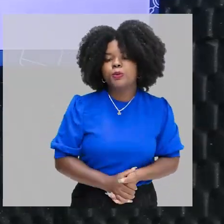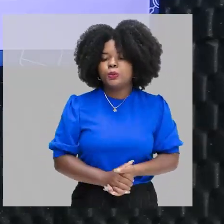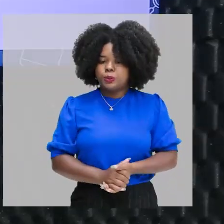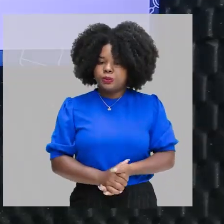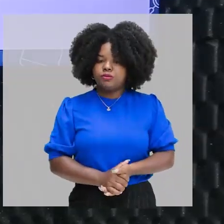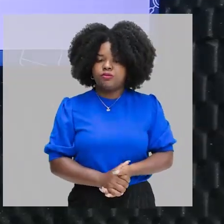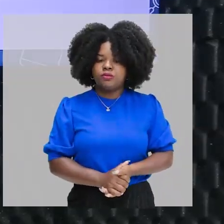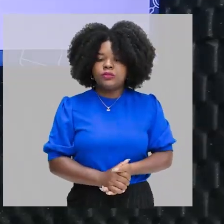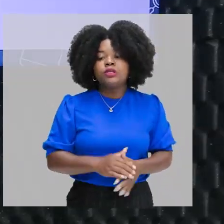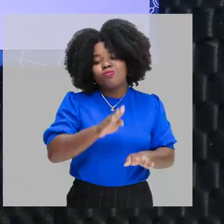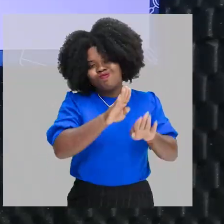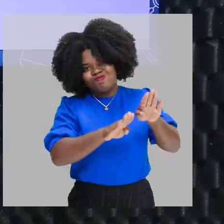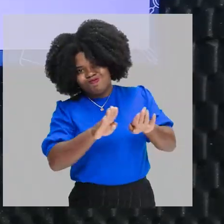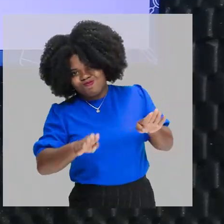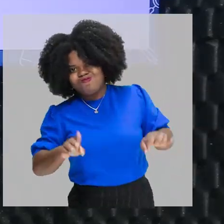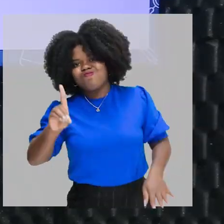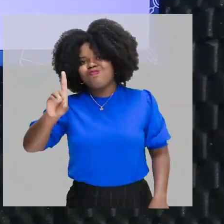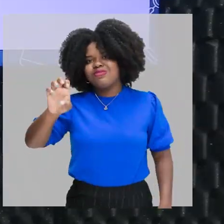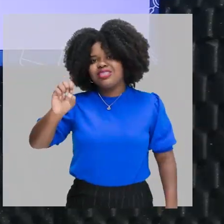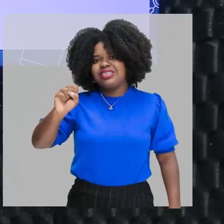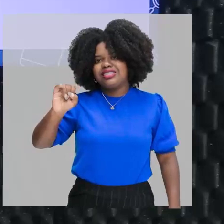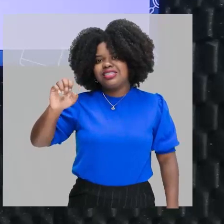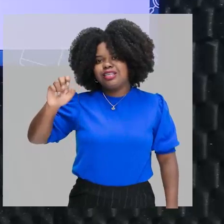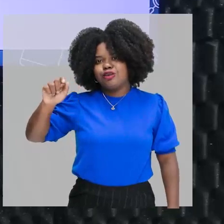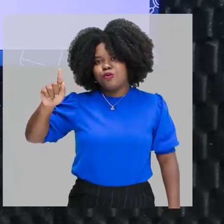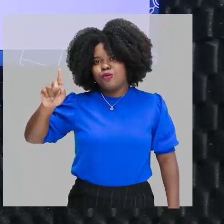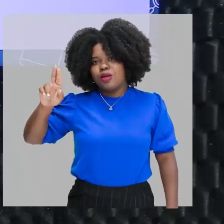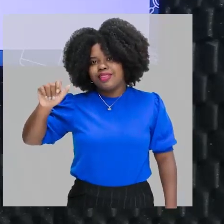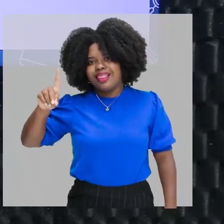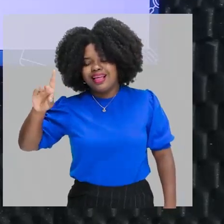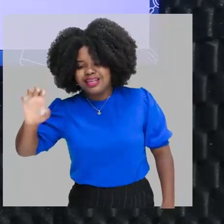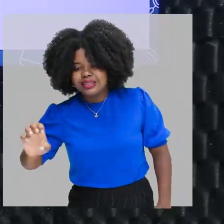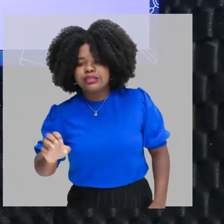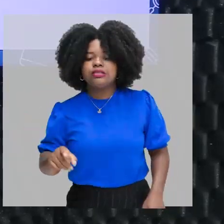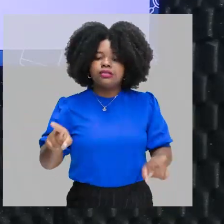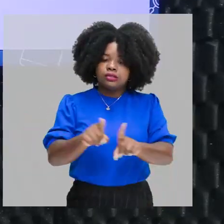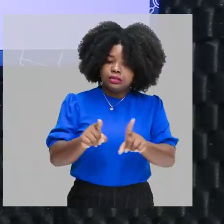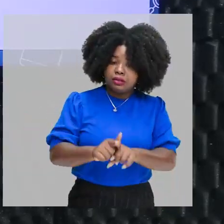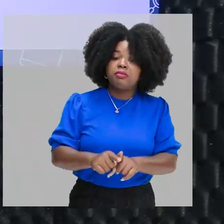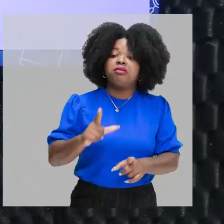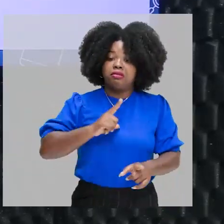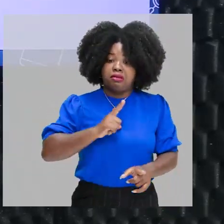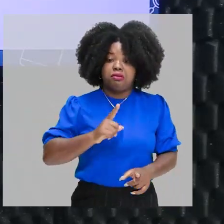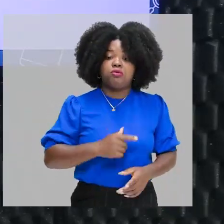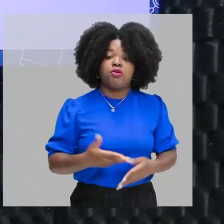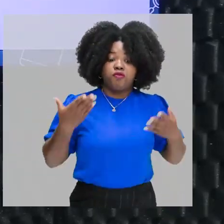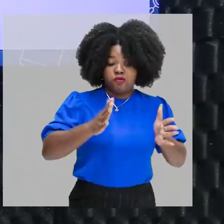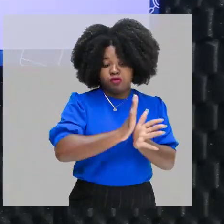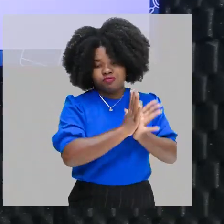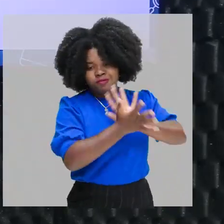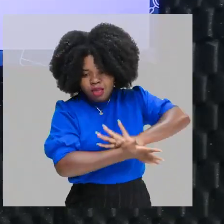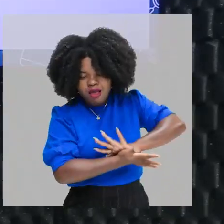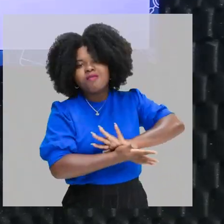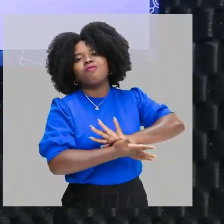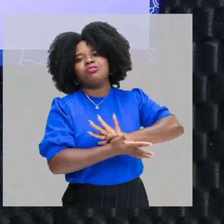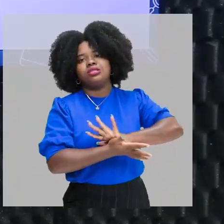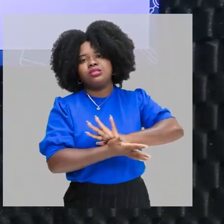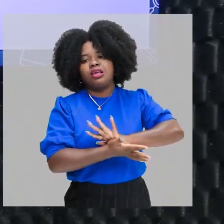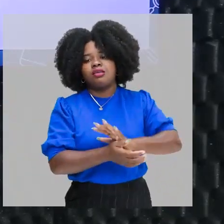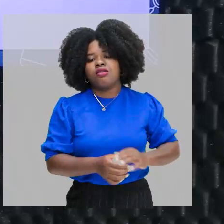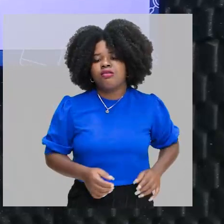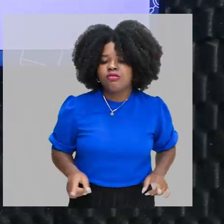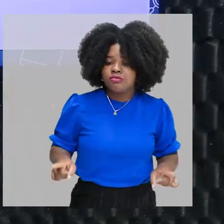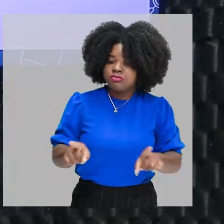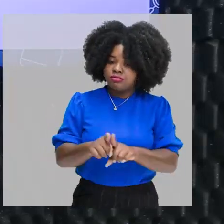de desigualdade. Você tem prejudice, que significa preconceito ou discriminação.